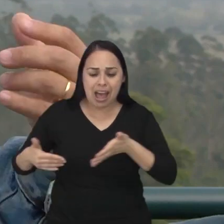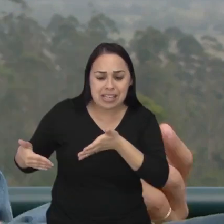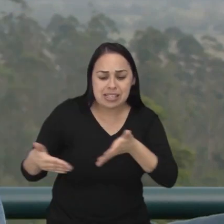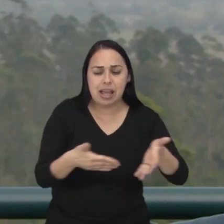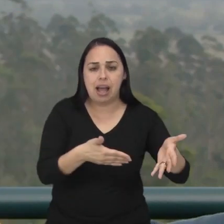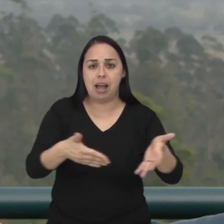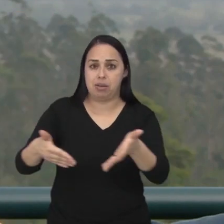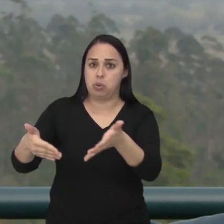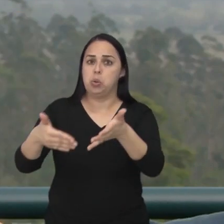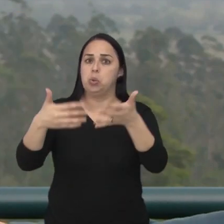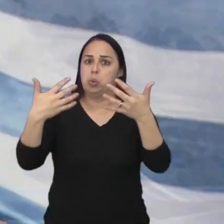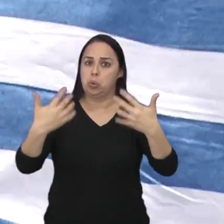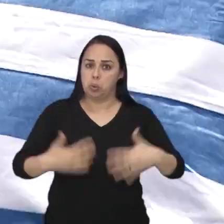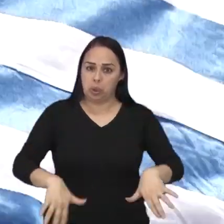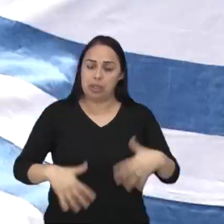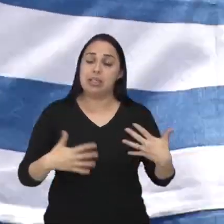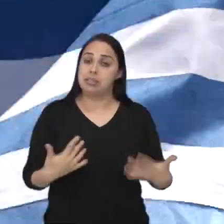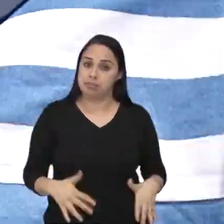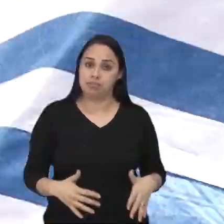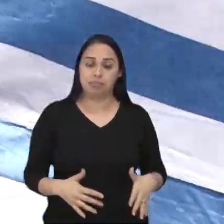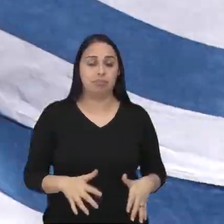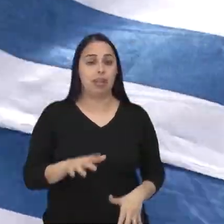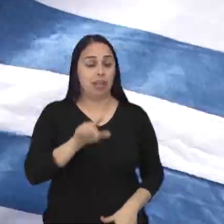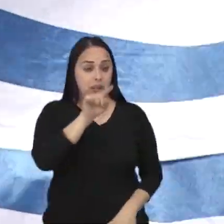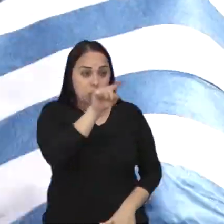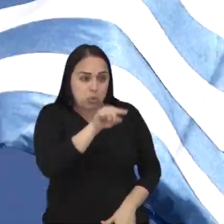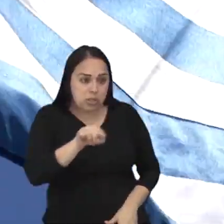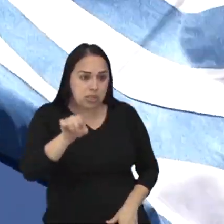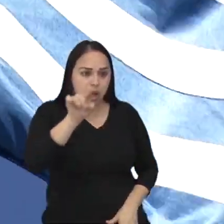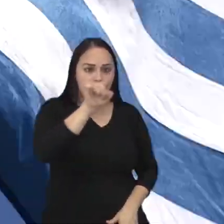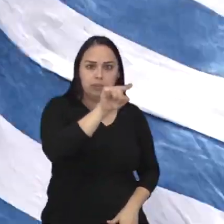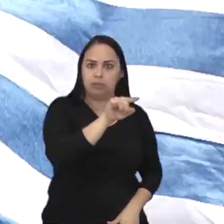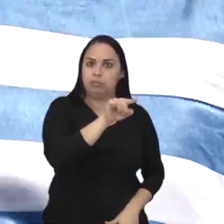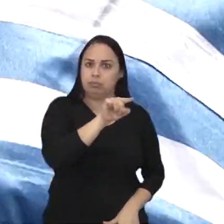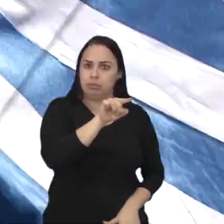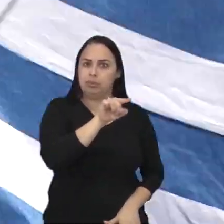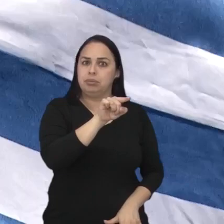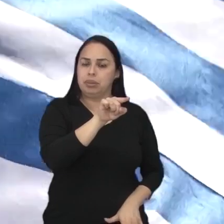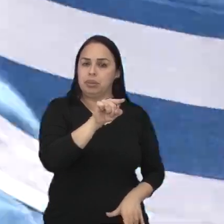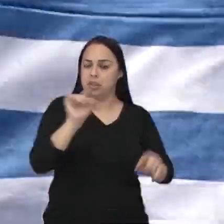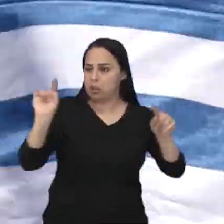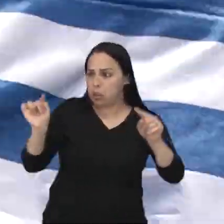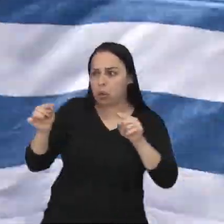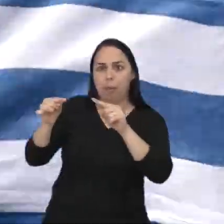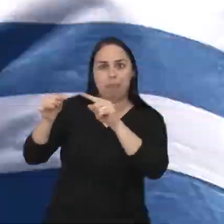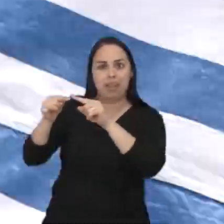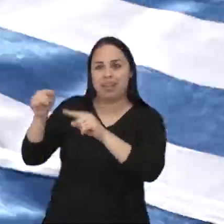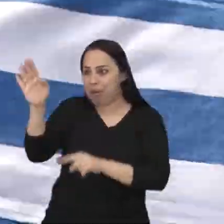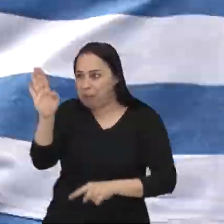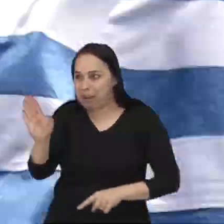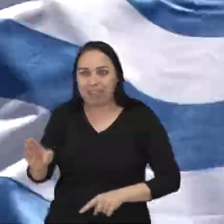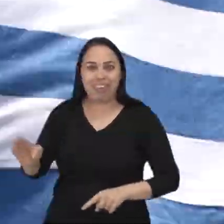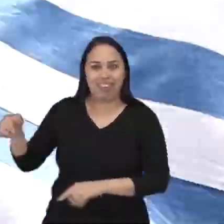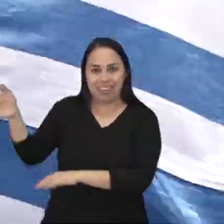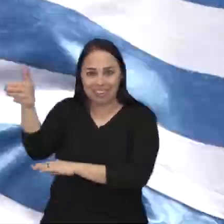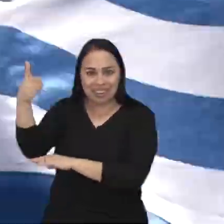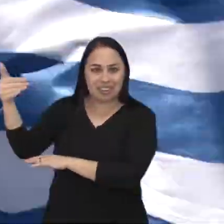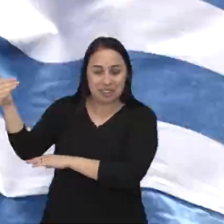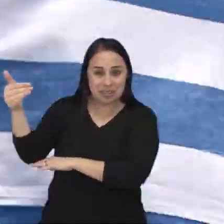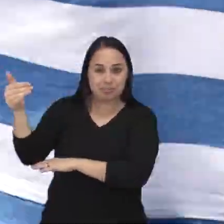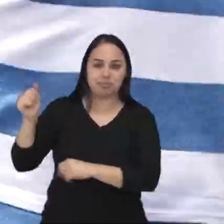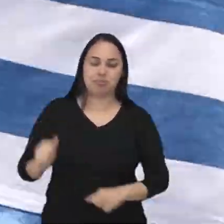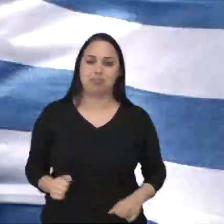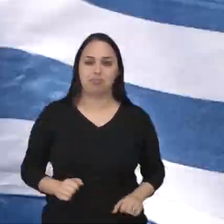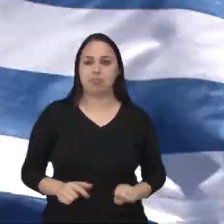clima, das águas que tem aqui no município, que são fartas. E no centro você tem um círculo também, se remetendo à bandeira nacional,